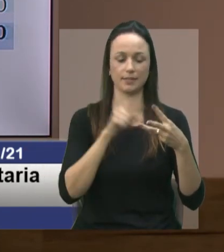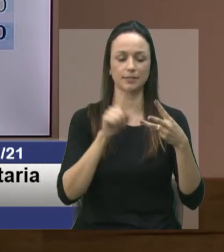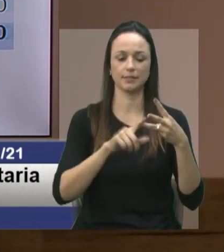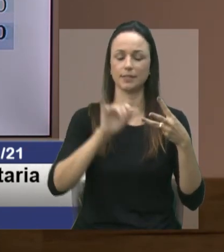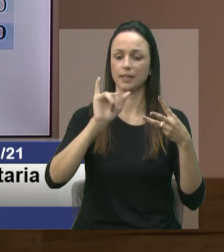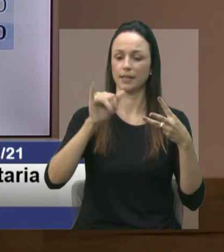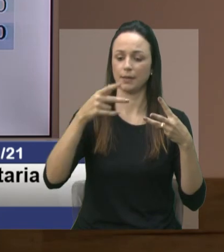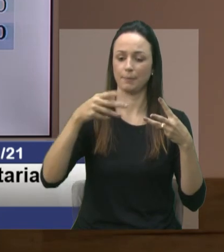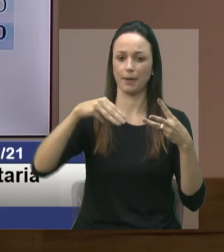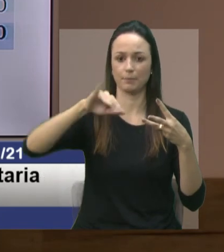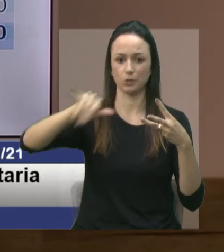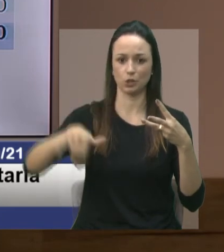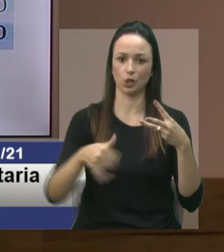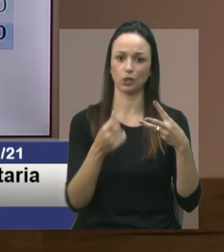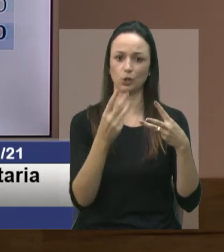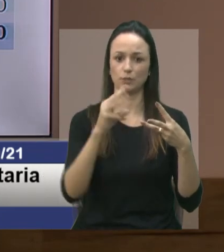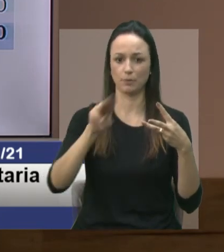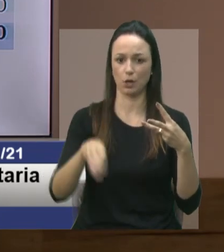R$ 7.464.500. IPMJ,